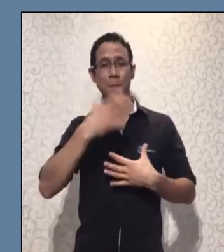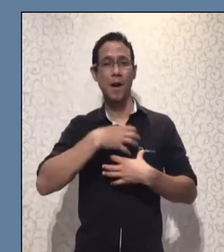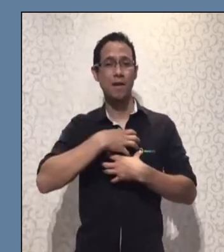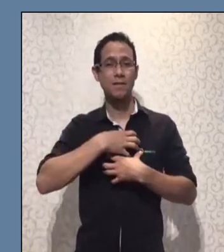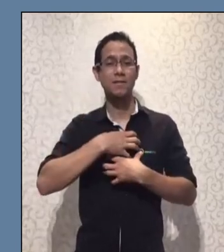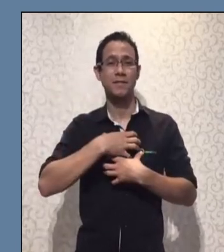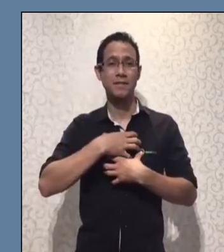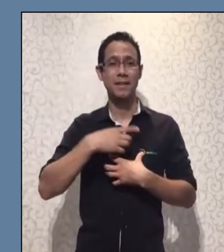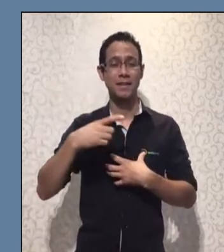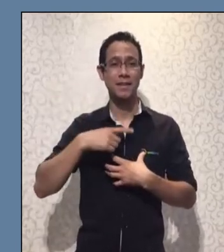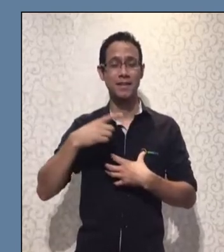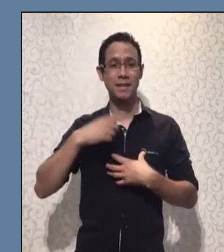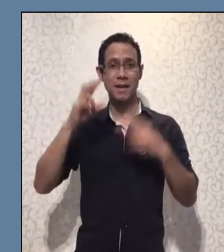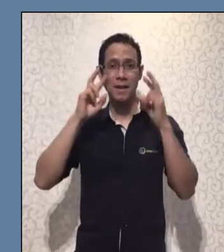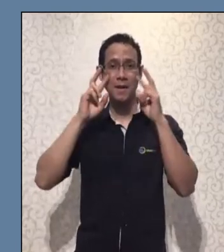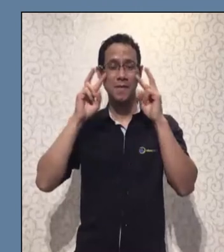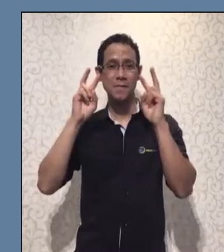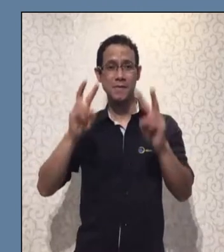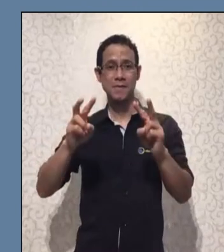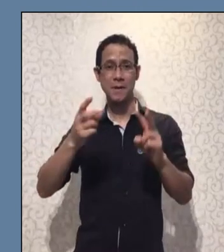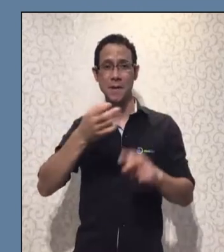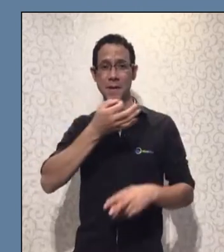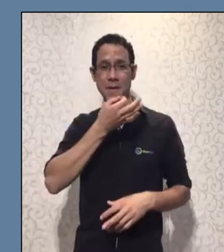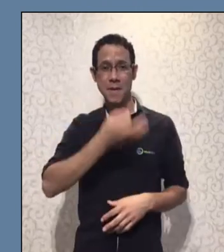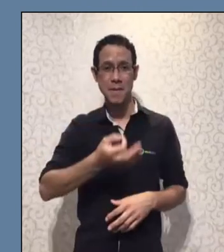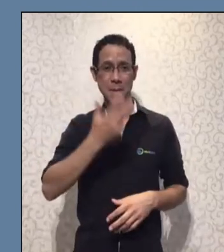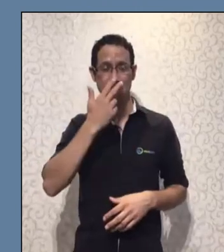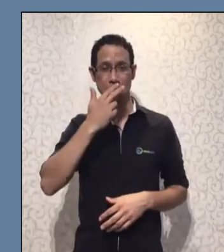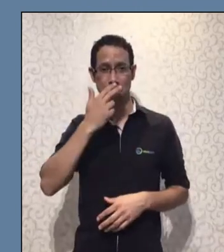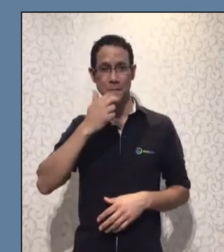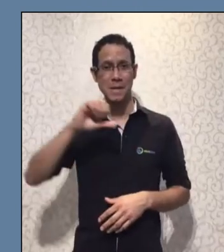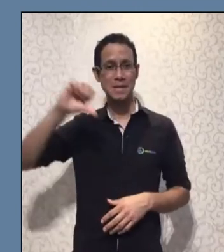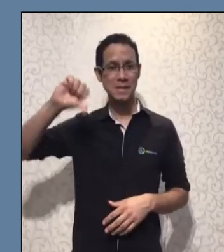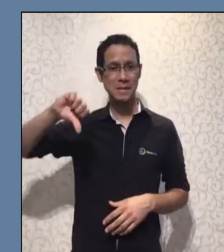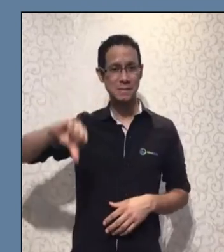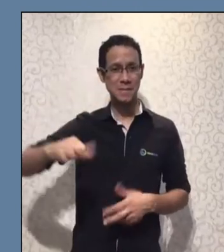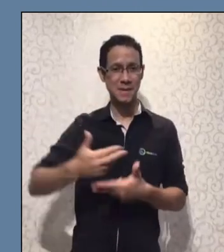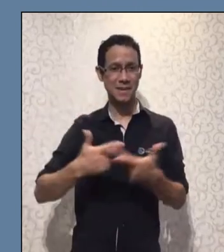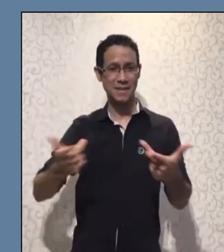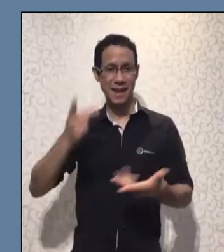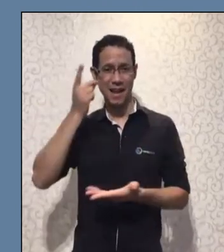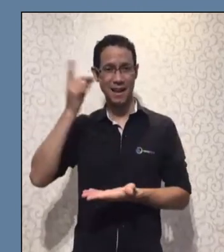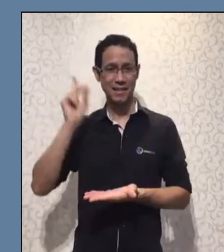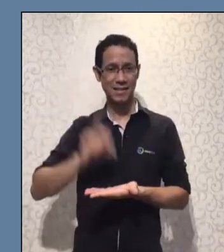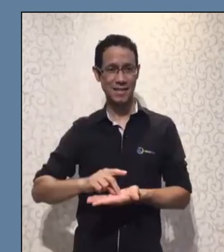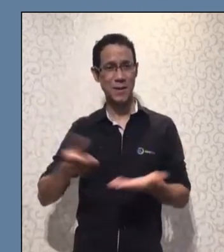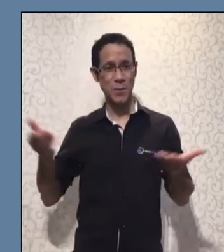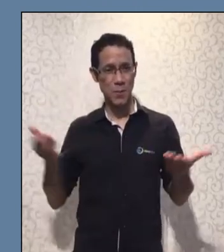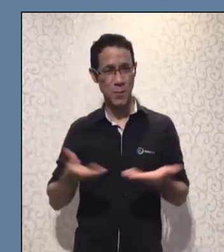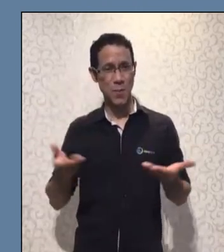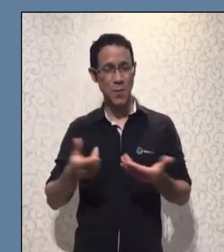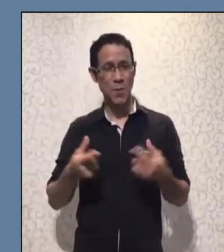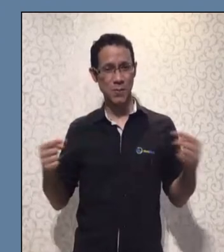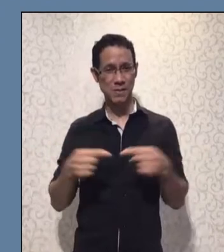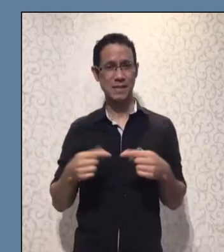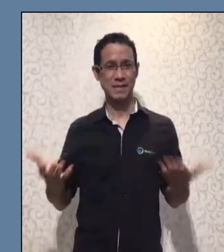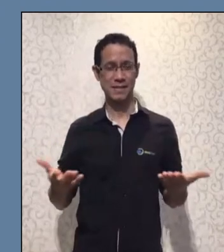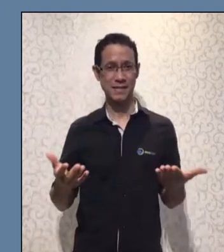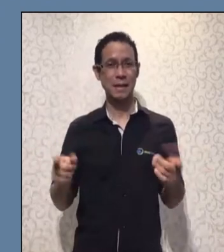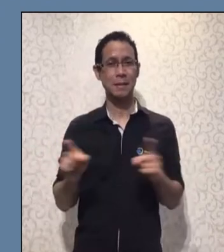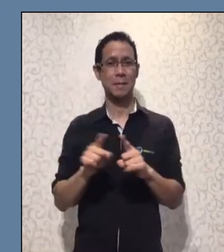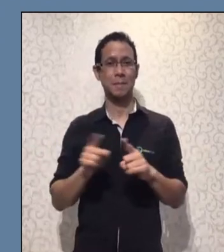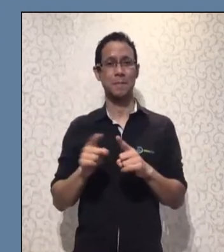visão muito pessimista da realidade que nós estamos vivendo e da visão e da posição um